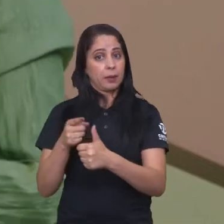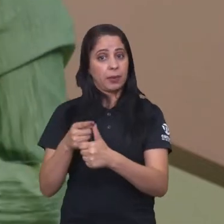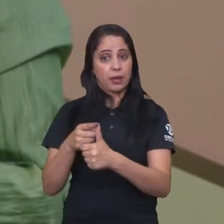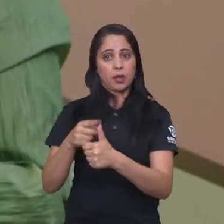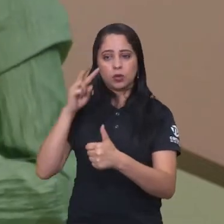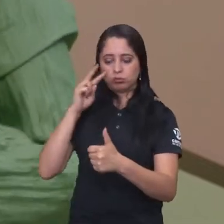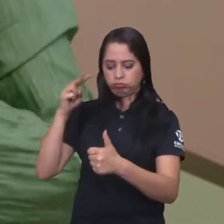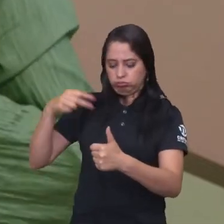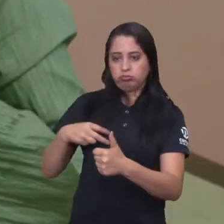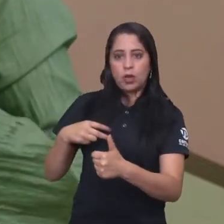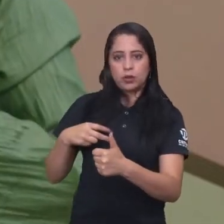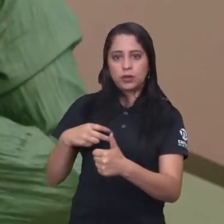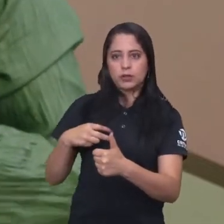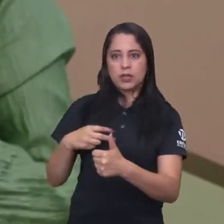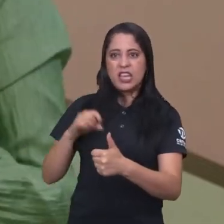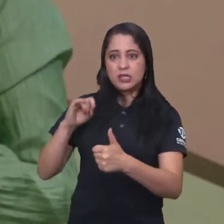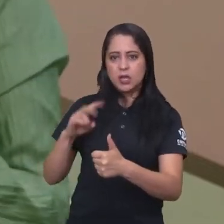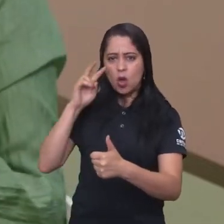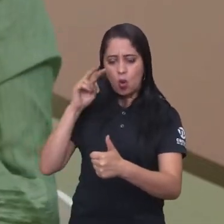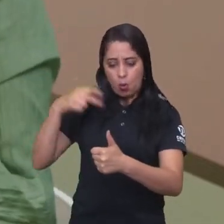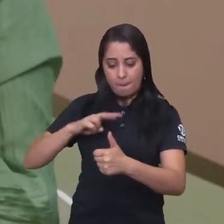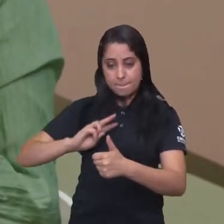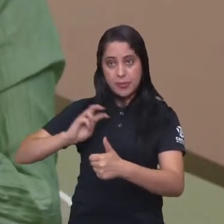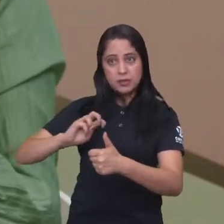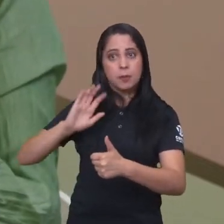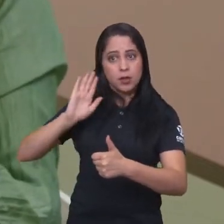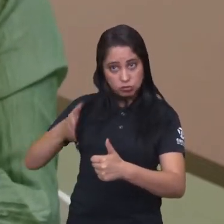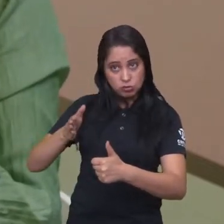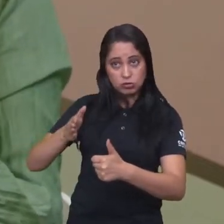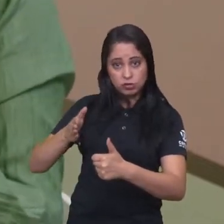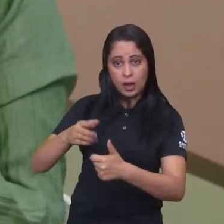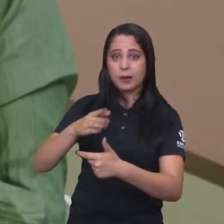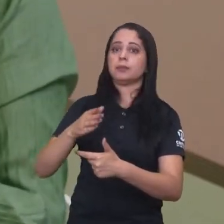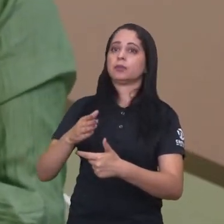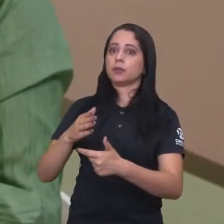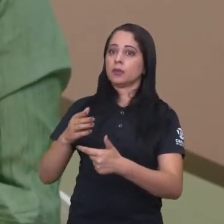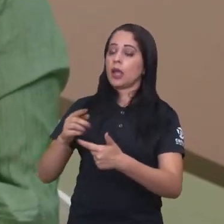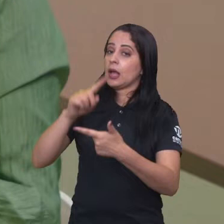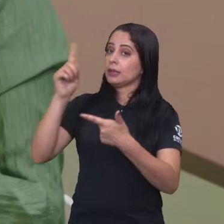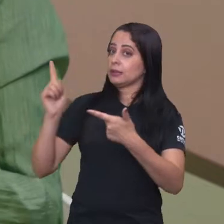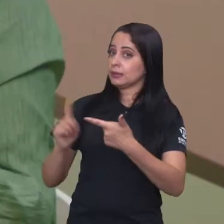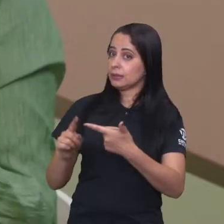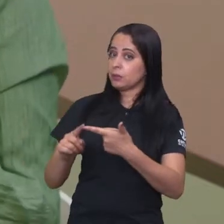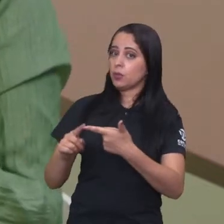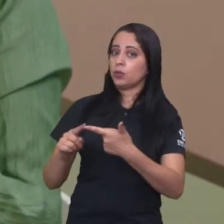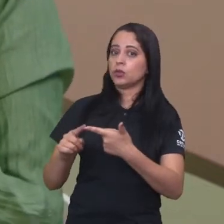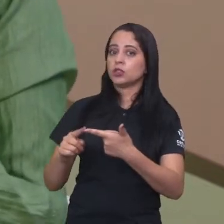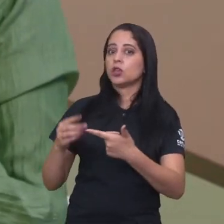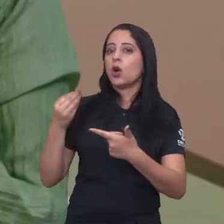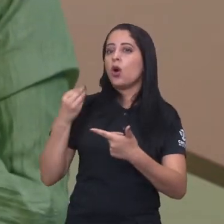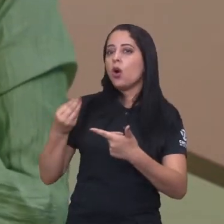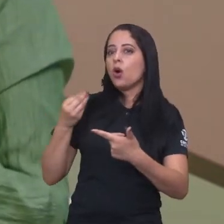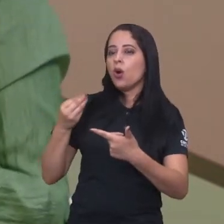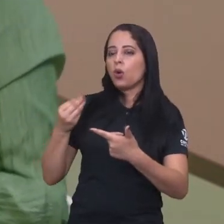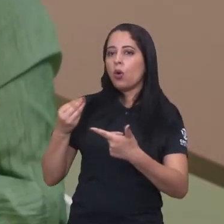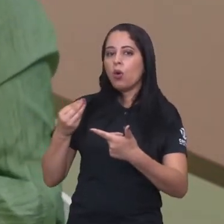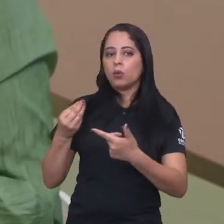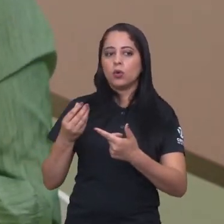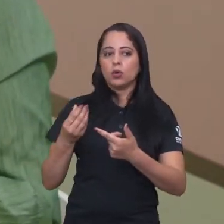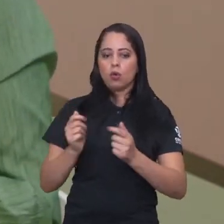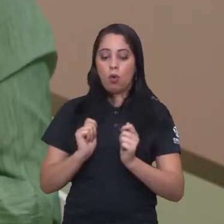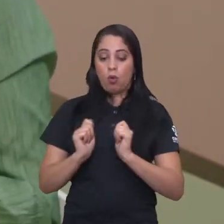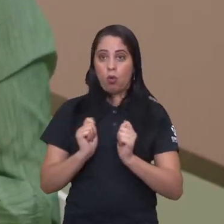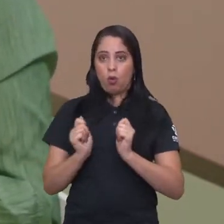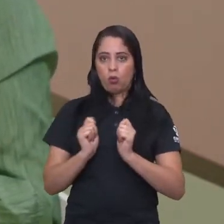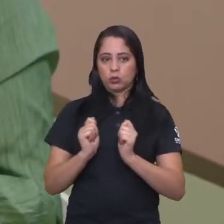primeiro, desenvolvendo quando eu me conheço. Quando eu conheço a inteligência, quando eu tenho esse autoconhecimento, é um passo. Depois, eu preciso aprender como eu lido com os meus